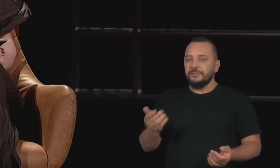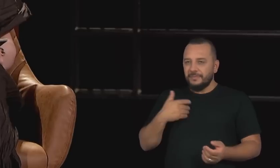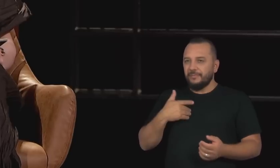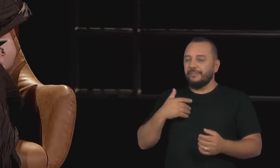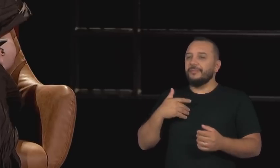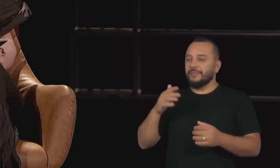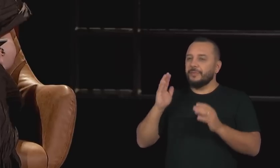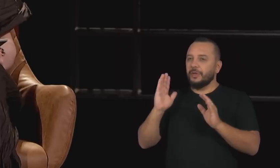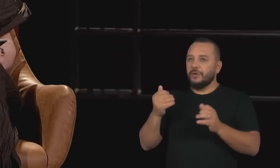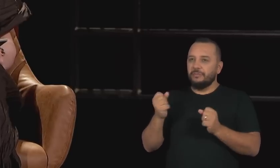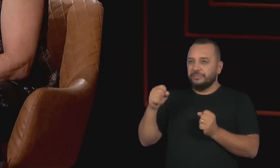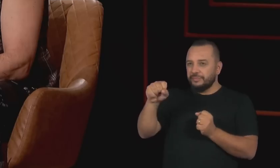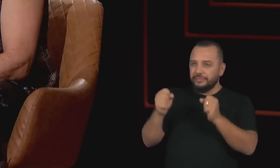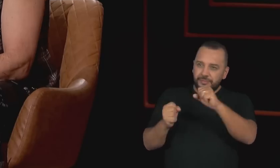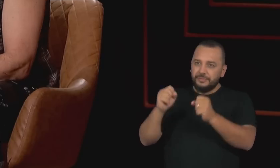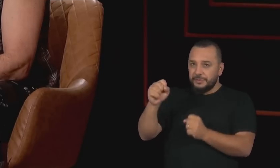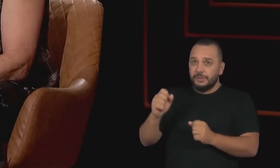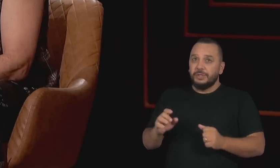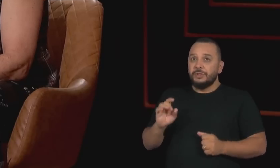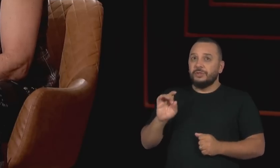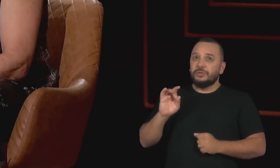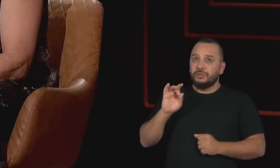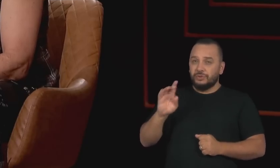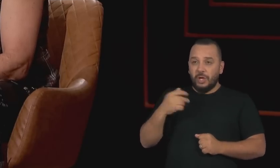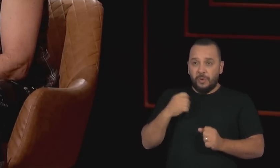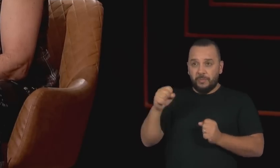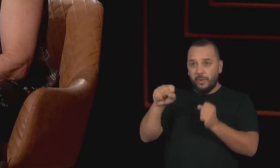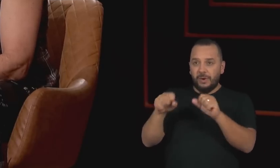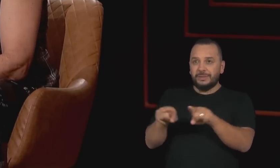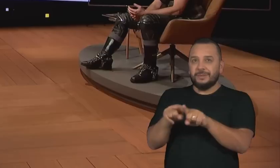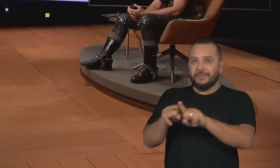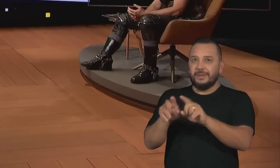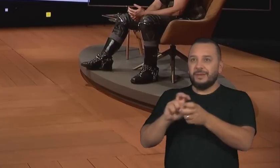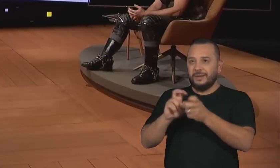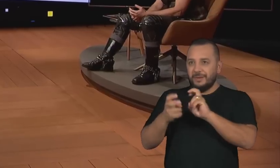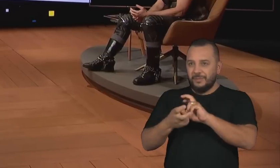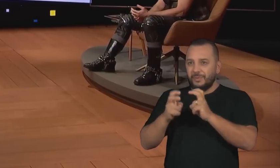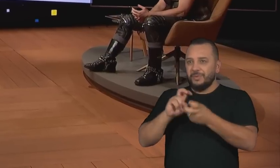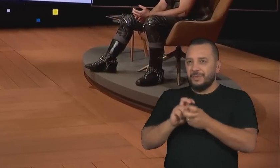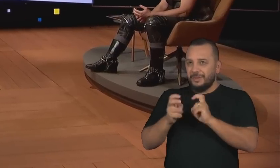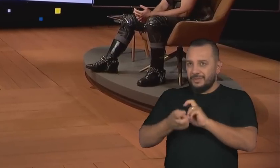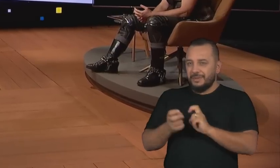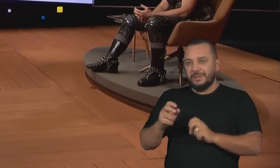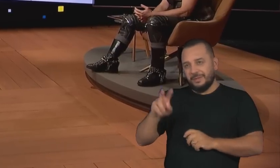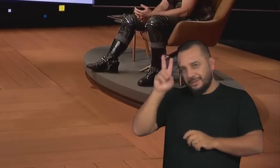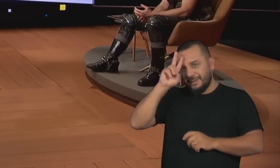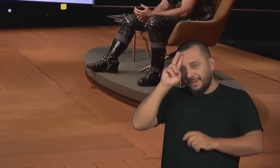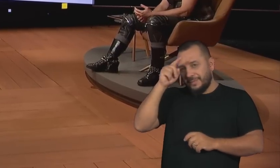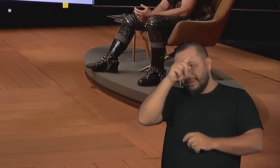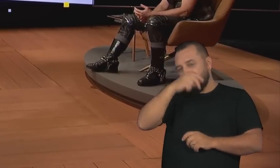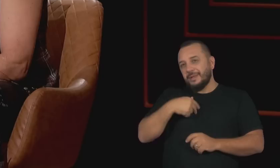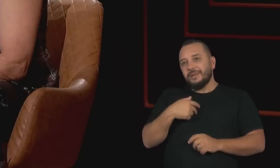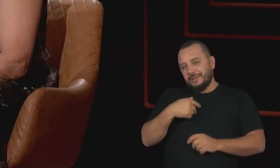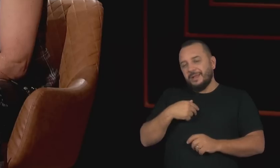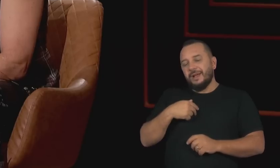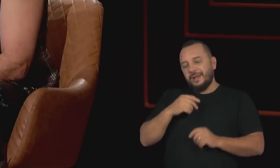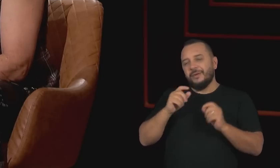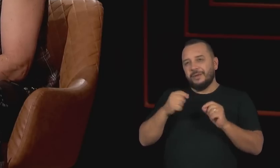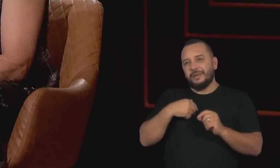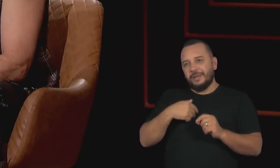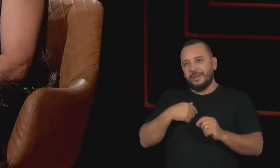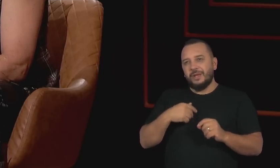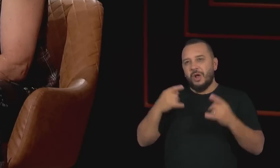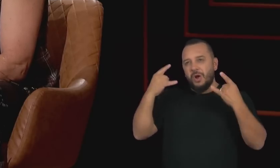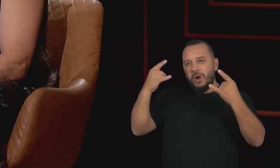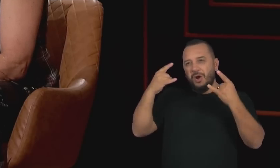isso nas minhas performances, não só boxe como capoeira também. Então eu me lembro no Rock in Rio, que eu participei em 91, o